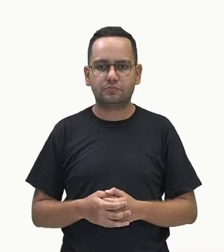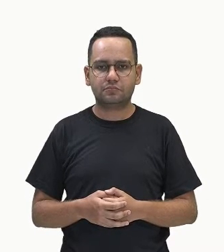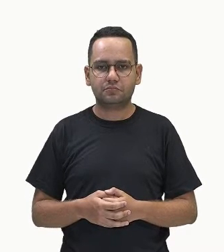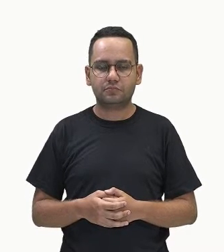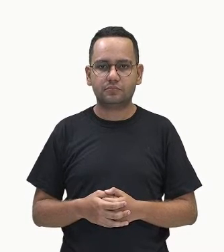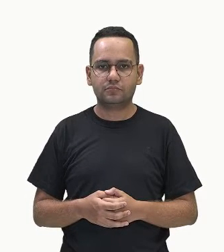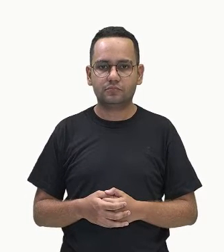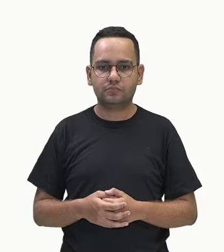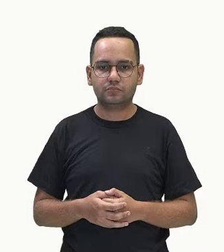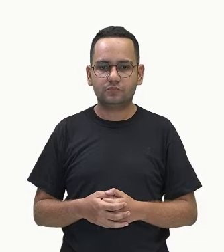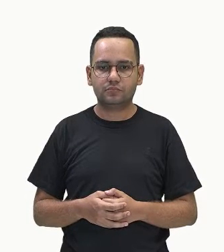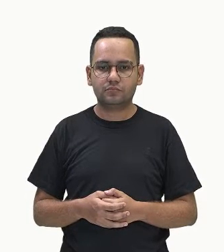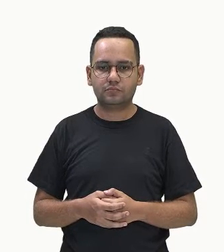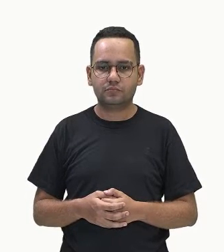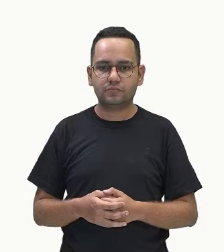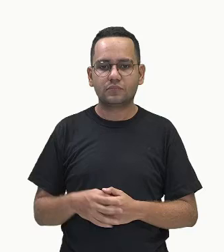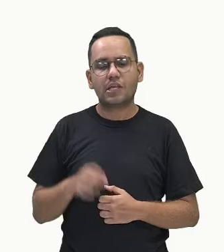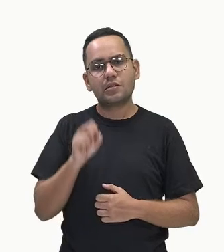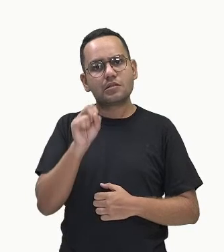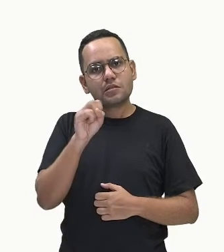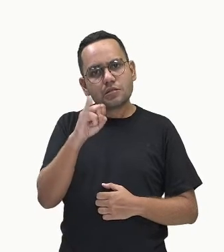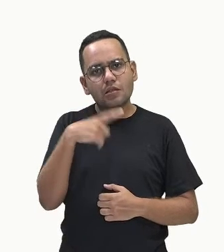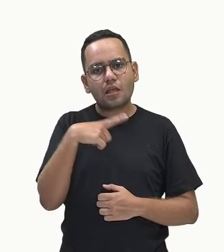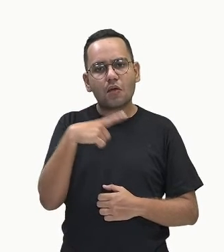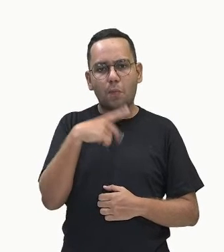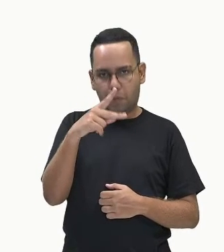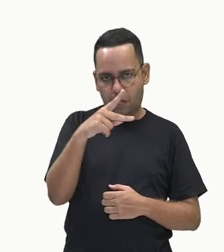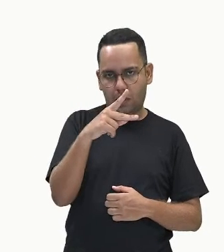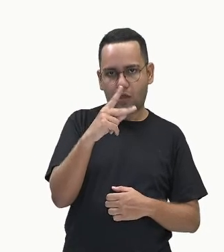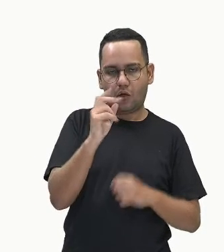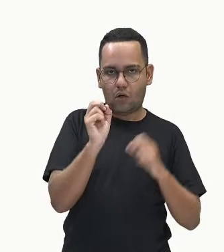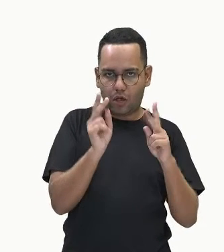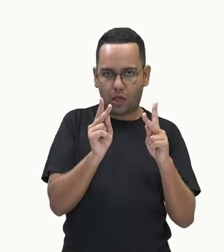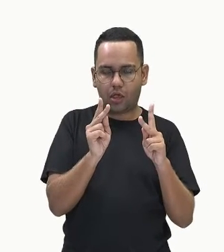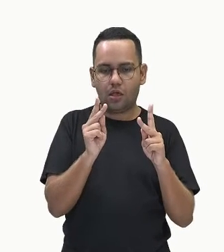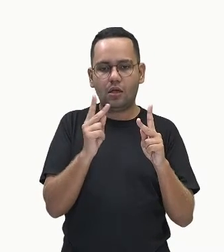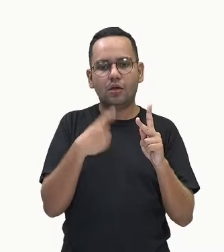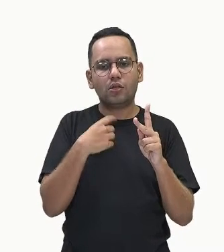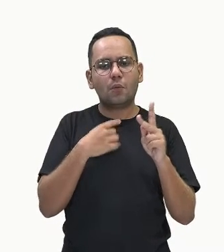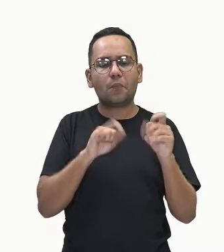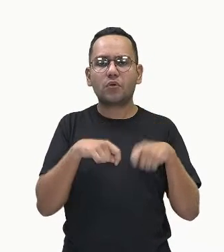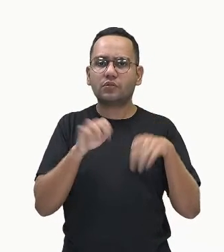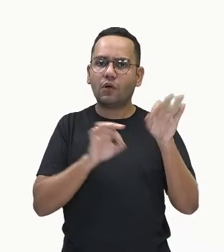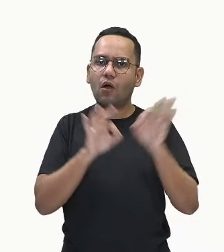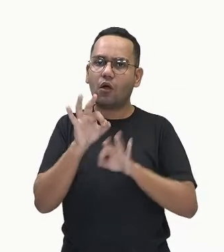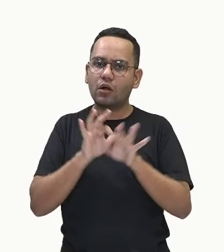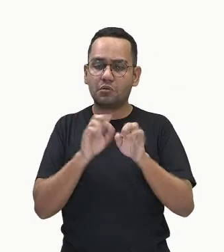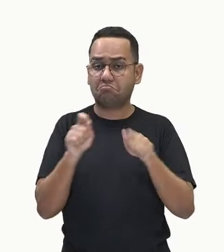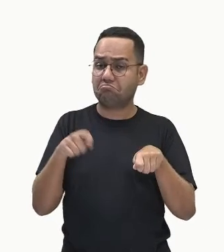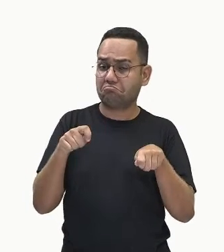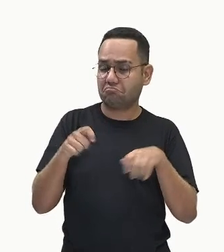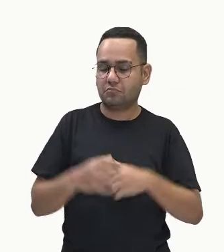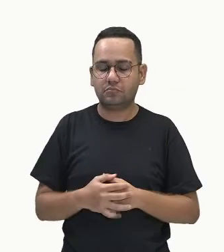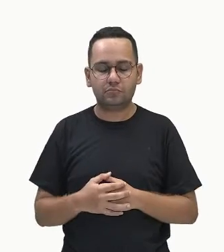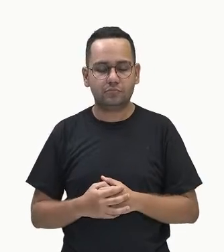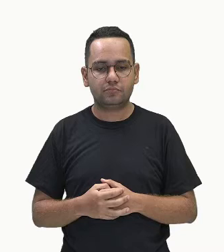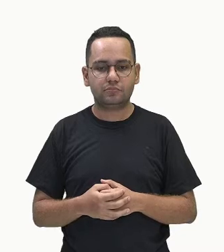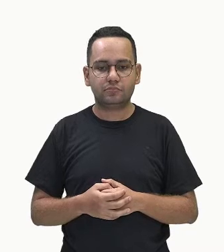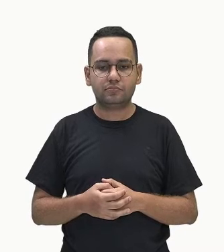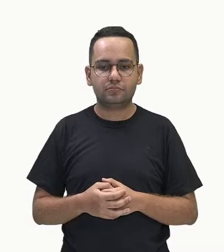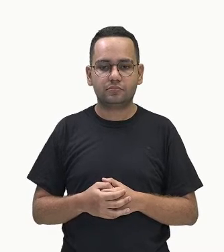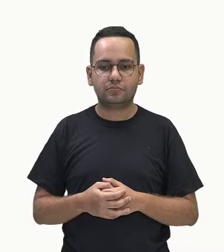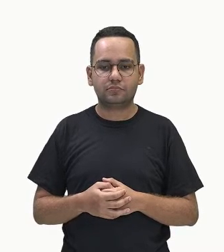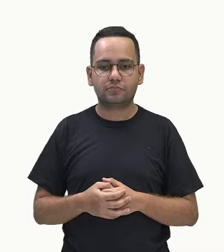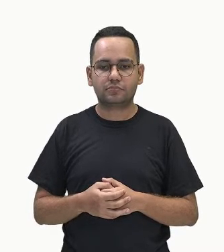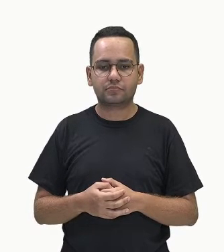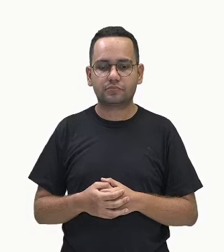hora. Então, se eu tenho perímetro, eu posso reorganizar essa fórmula, certo? Por quê? Mais